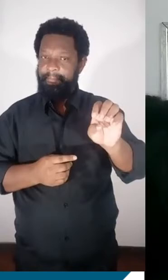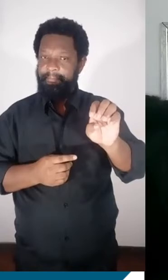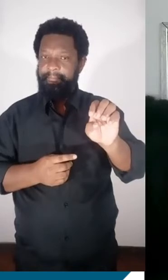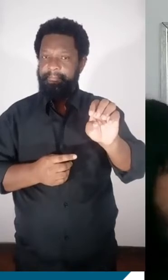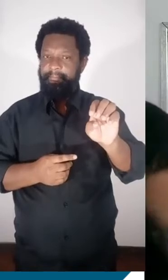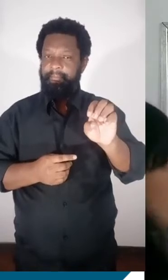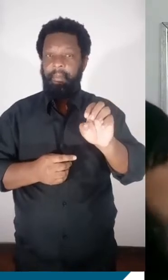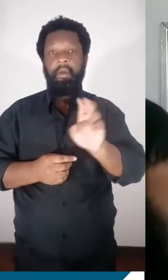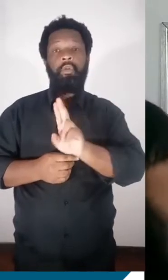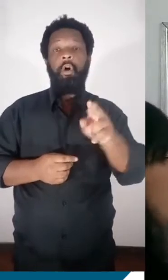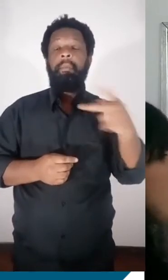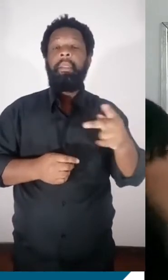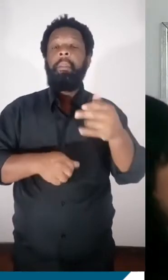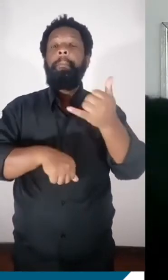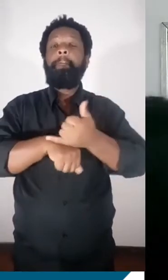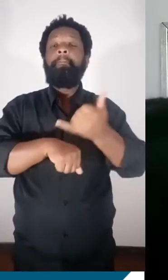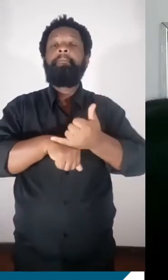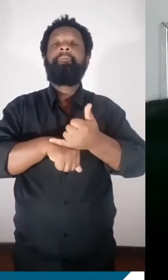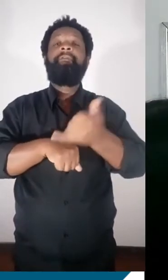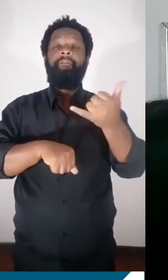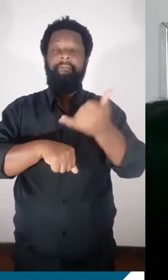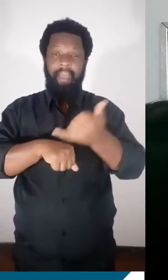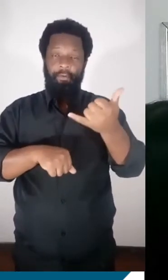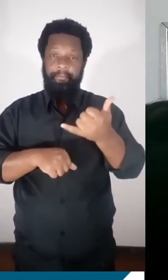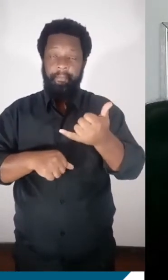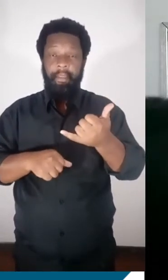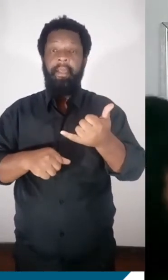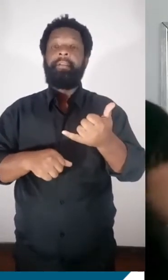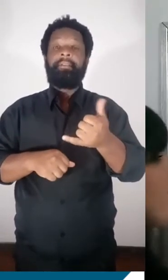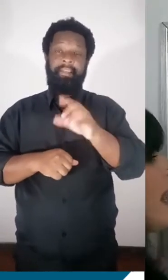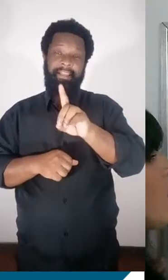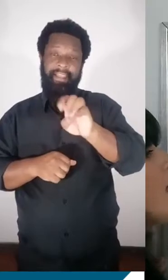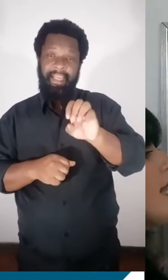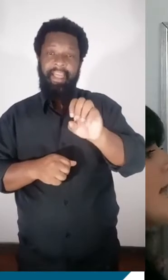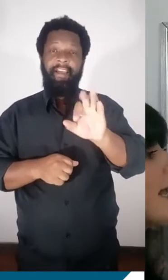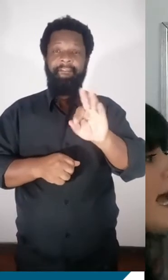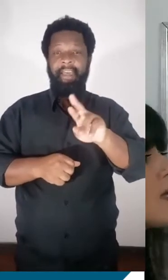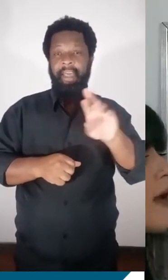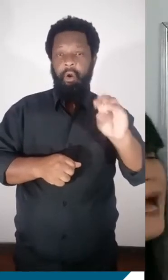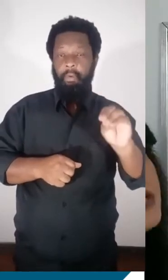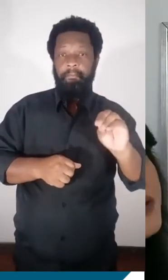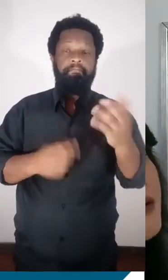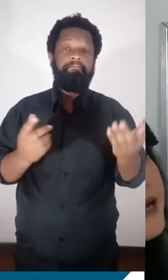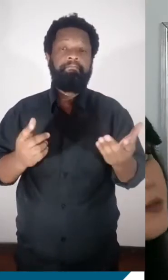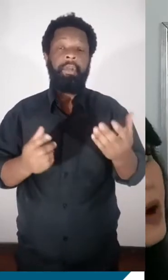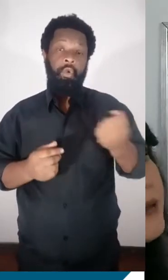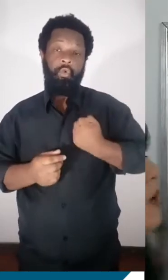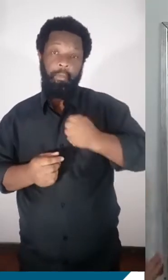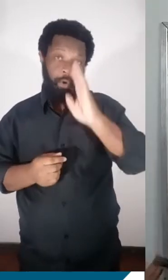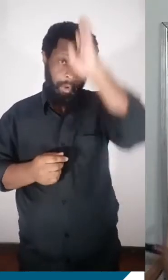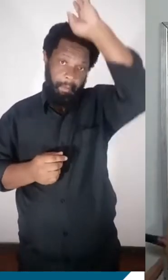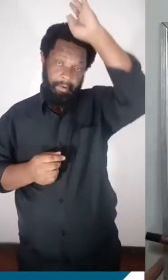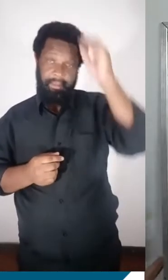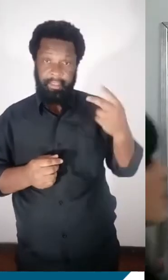de, nome do metal, ferro. Então agora, de ferro. E a carga do cátion em algarismo